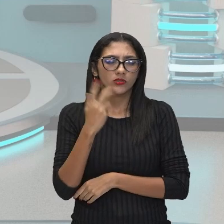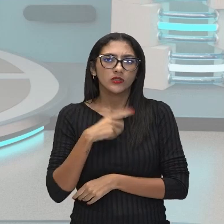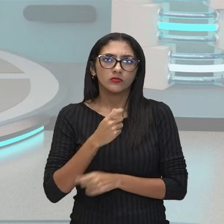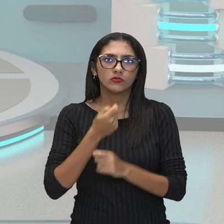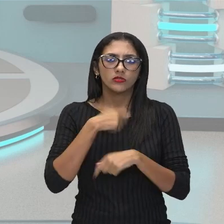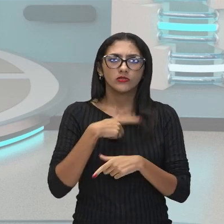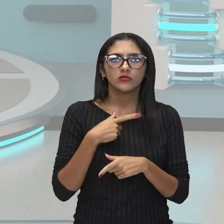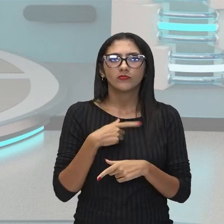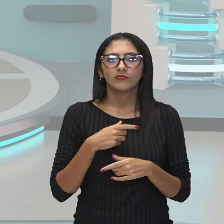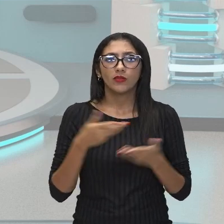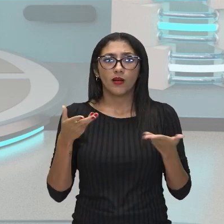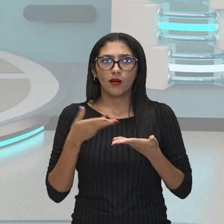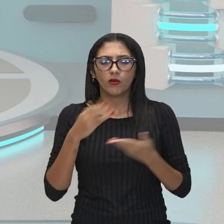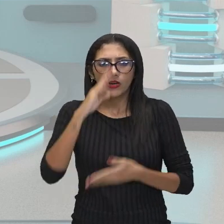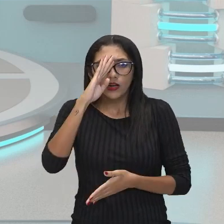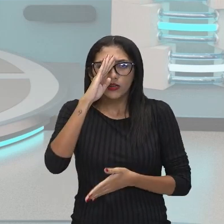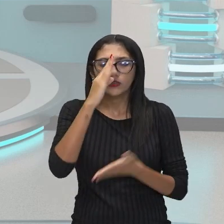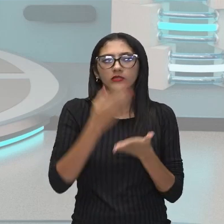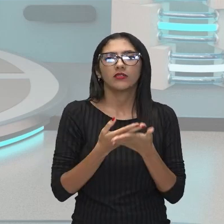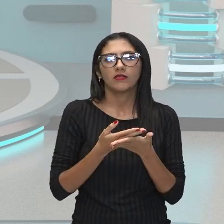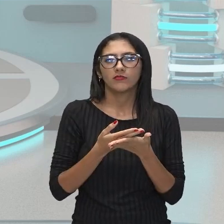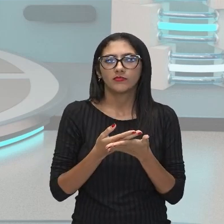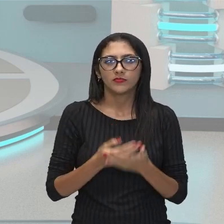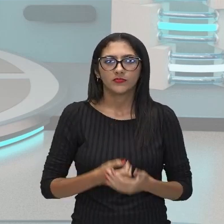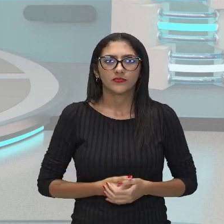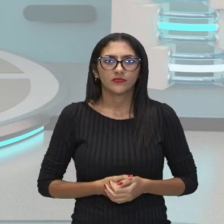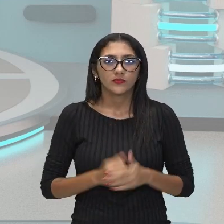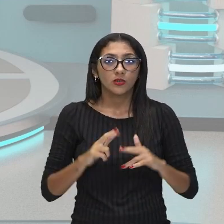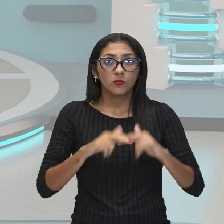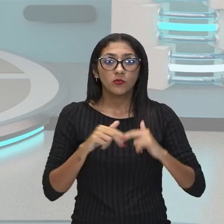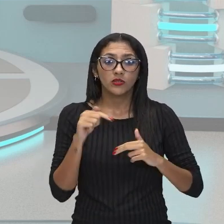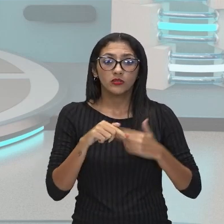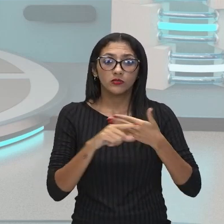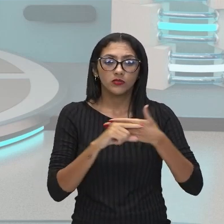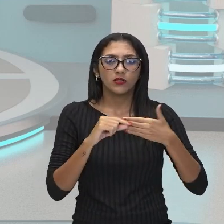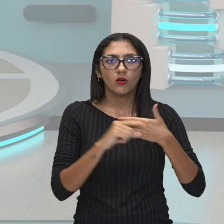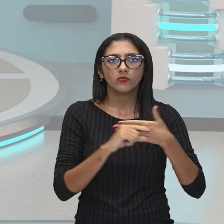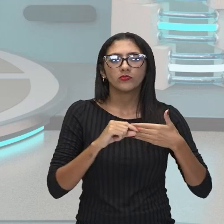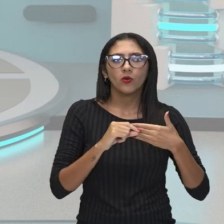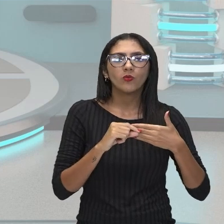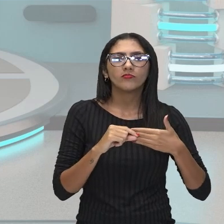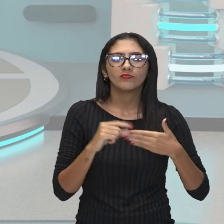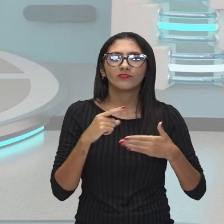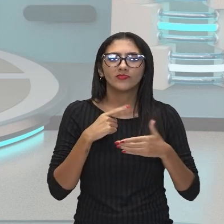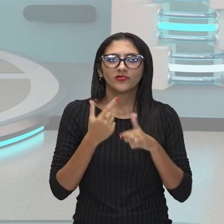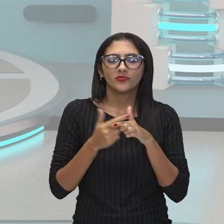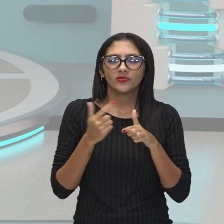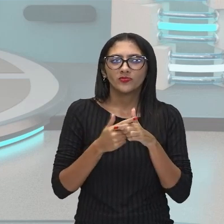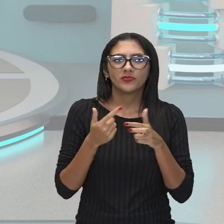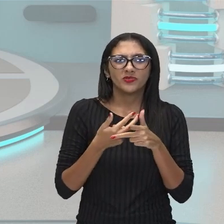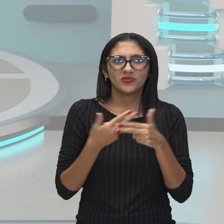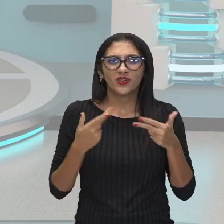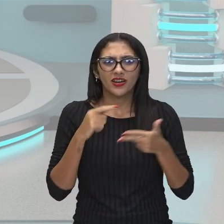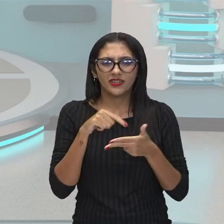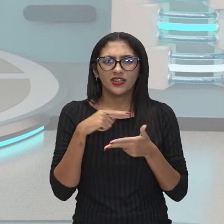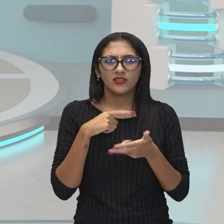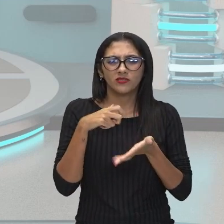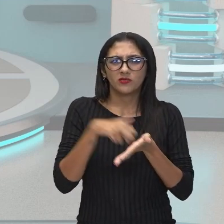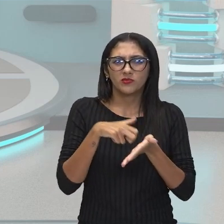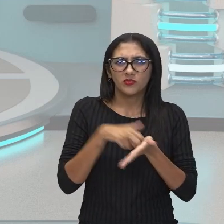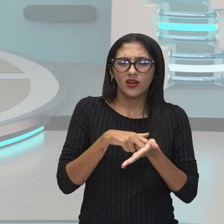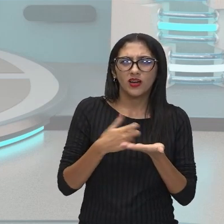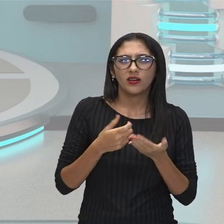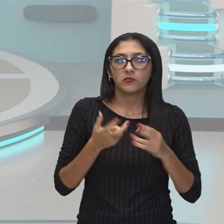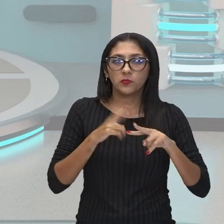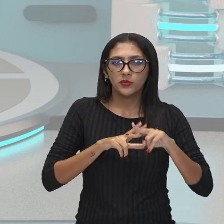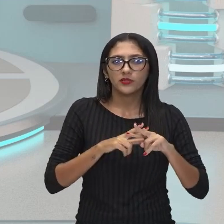para essa questão. Então observem que, por isso nós vamos ter um autor que foi combatido pelo próprio regime, um autor que foi torturado, um autor que foi